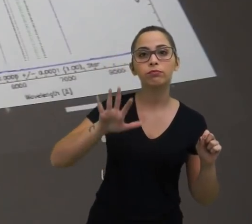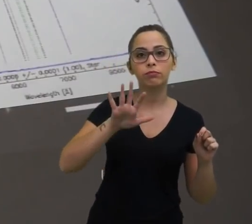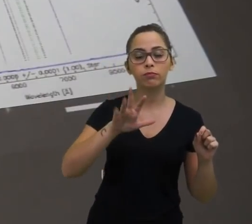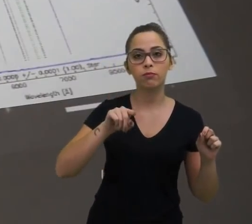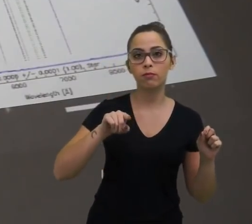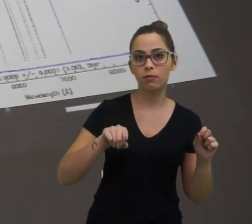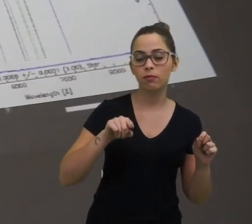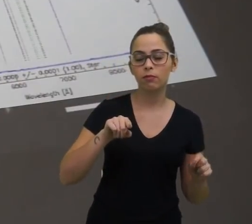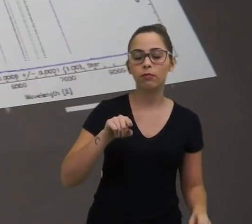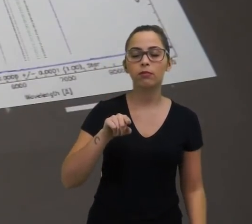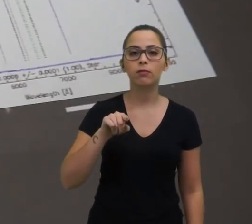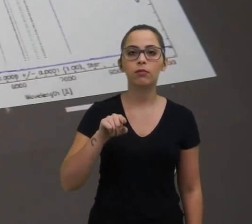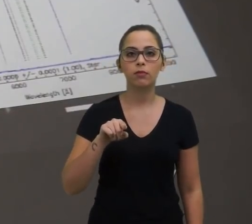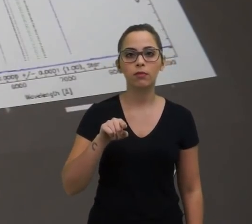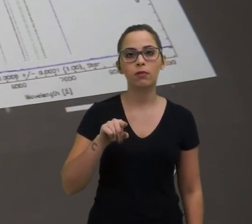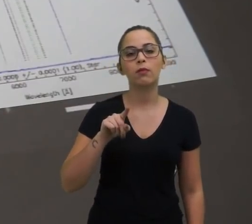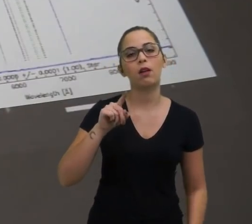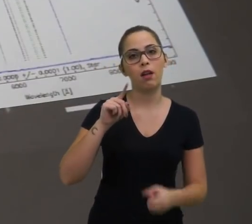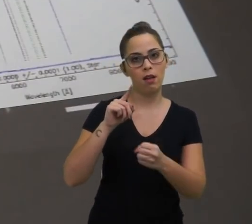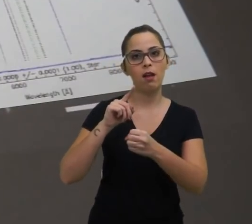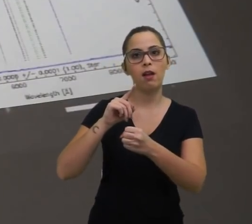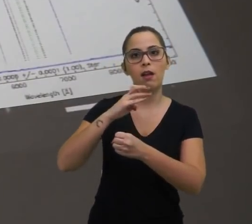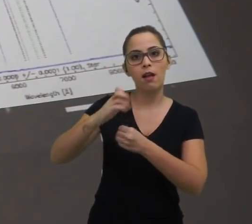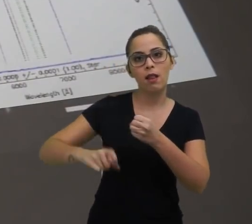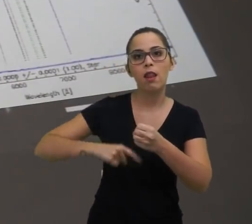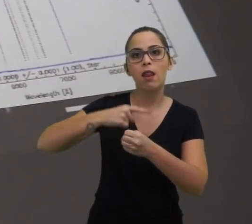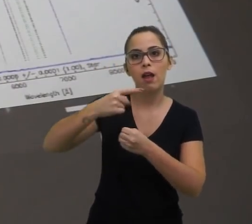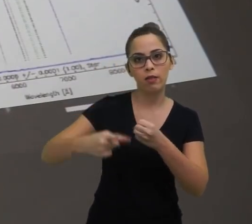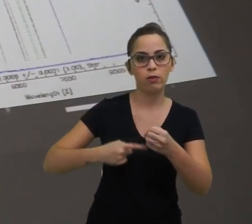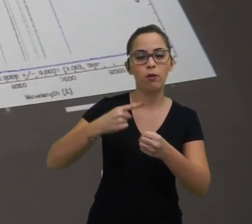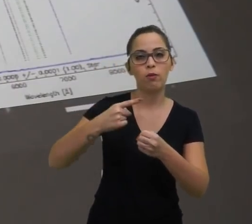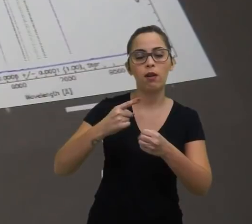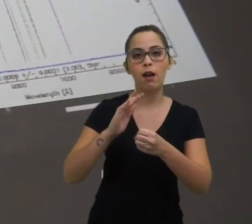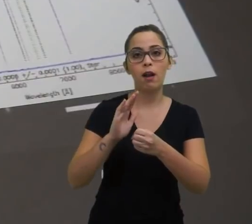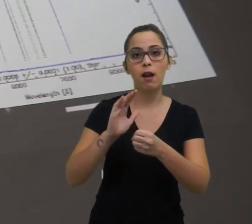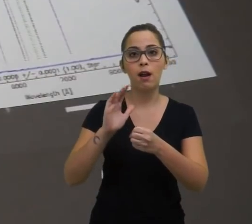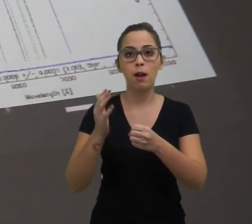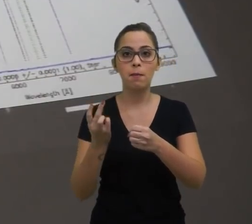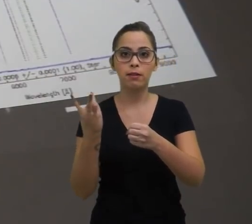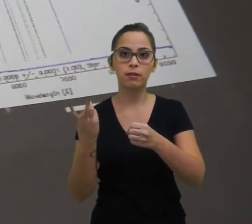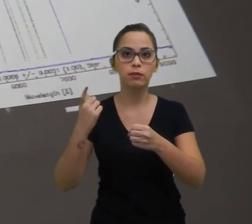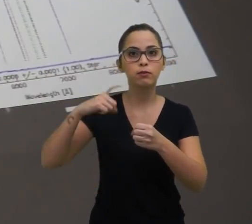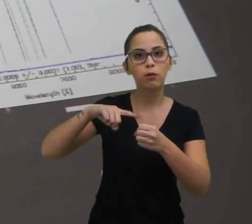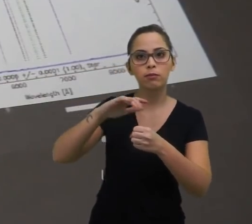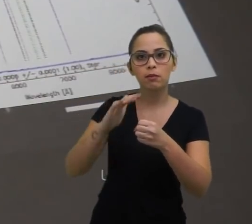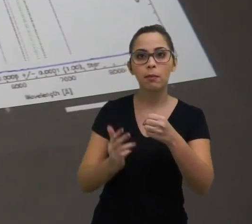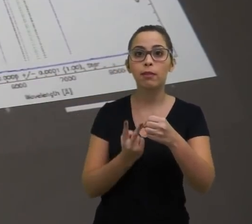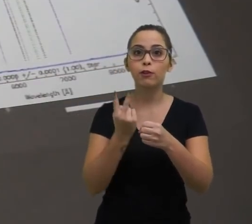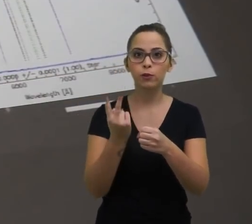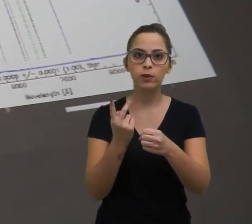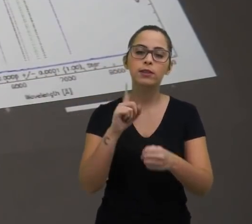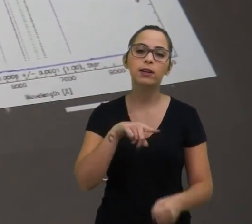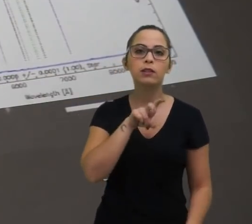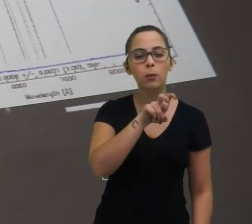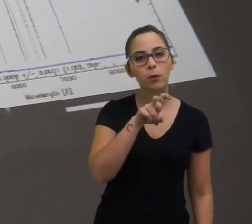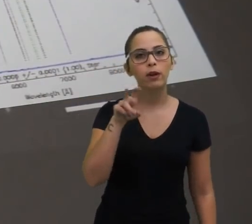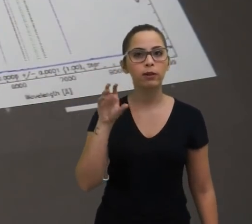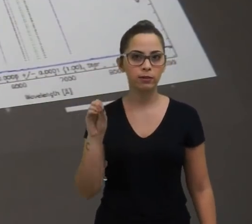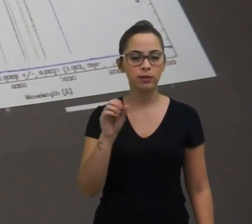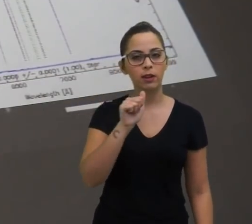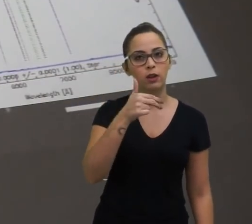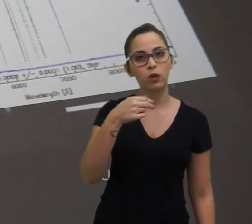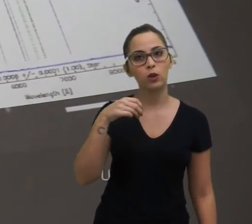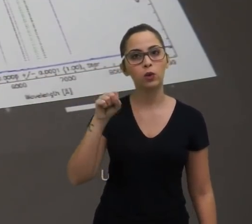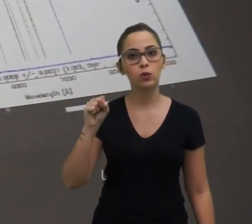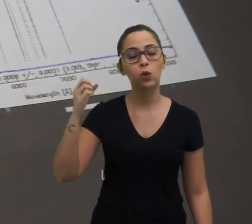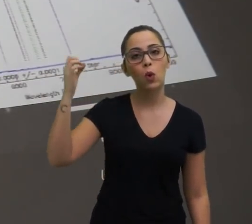mais para cá, está mais vermelho. O que é que torna a luz de um objeto mais vermelho se